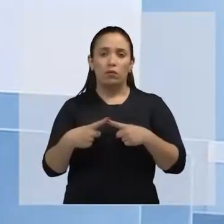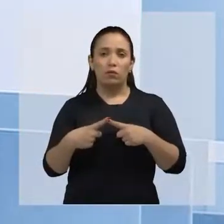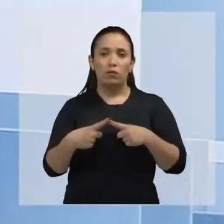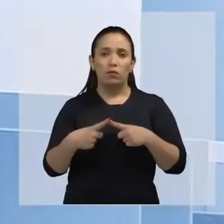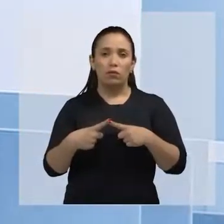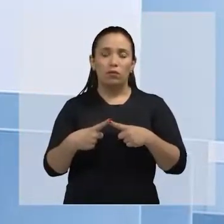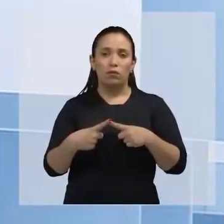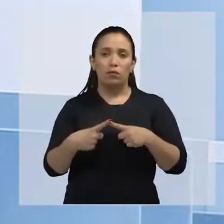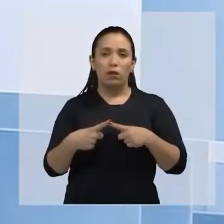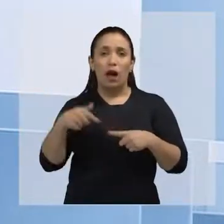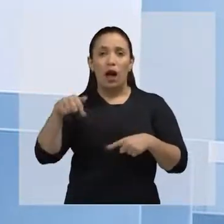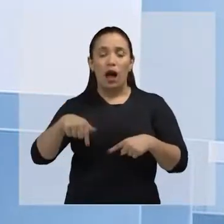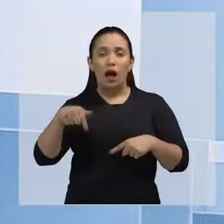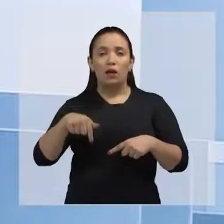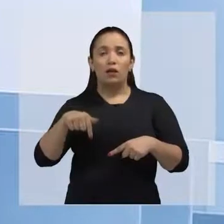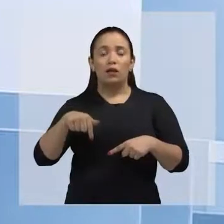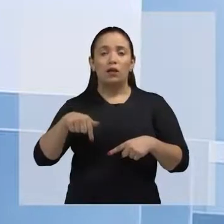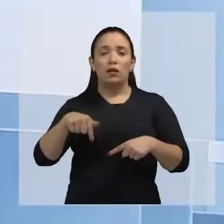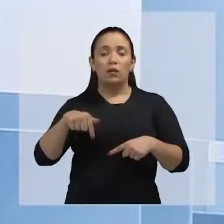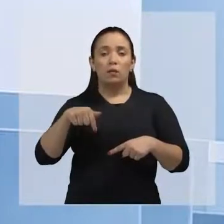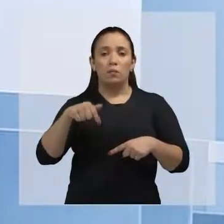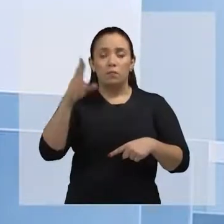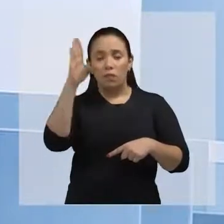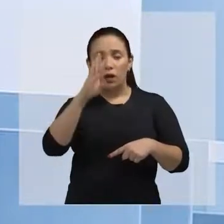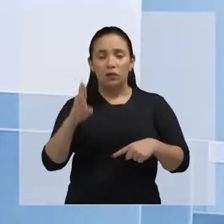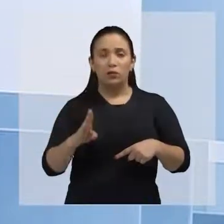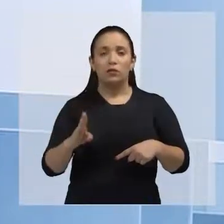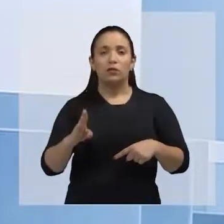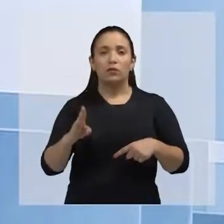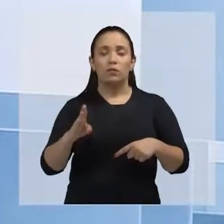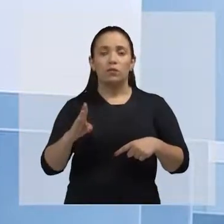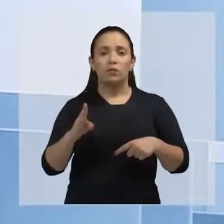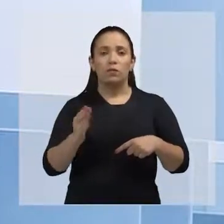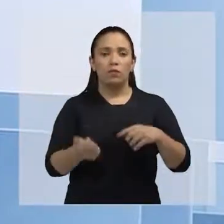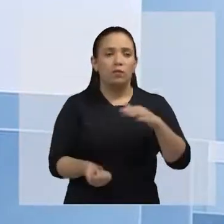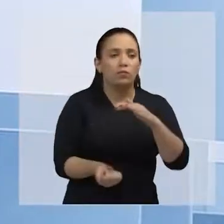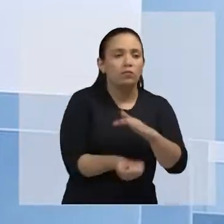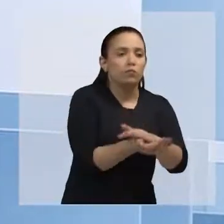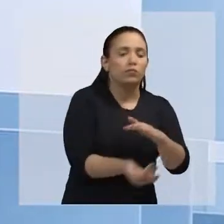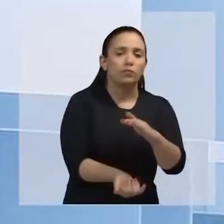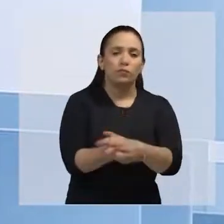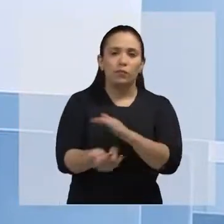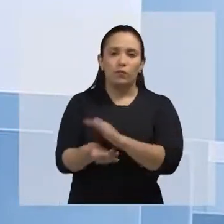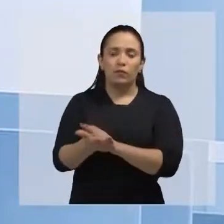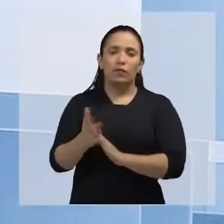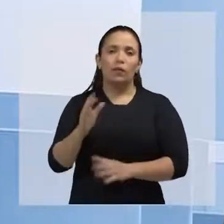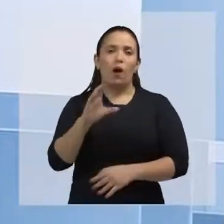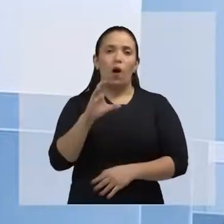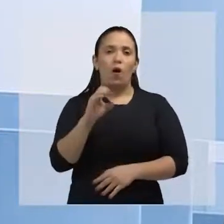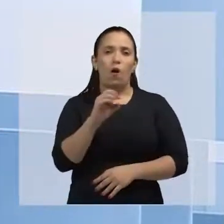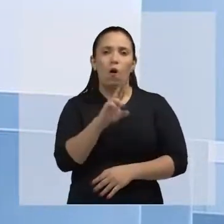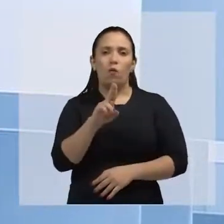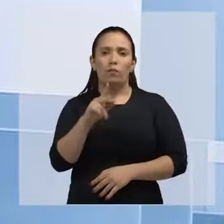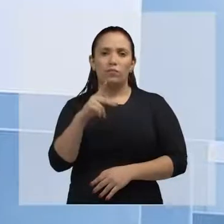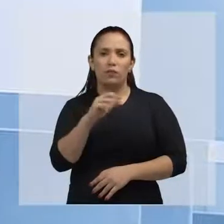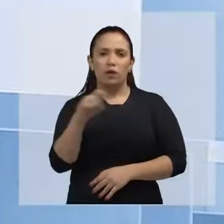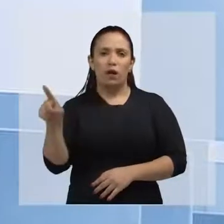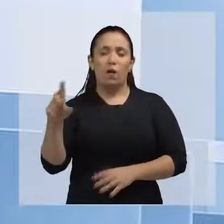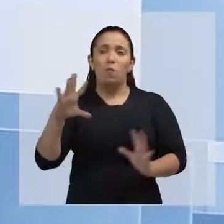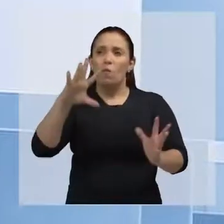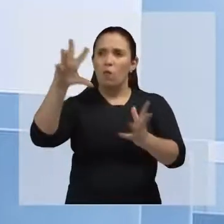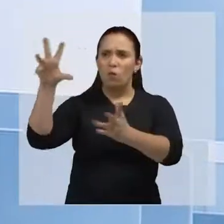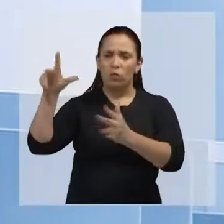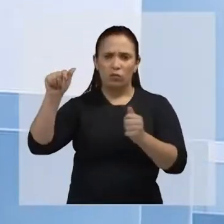transformou esse país num exemplo de corrupção para o mundo. E isso é muito ruim para o nosso país, porque se